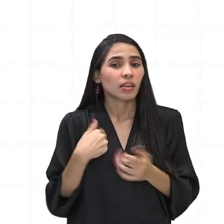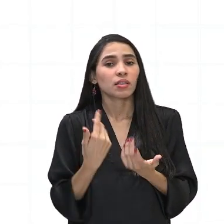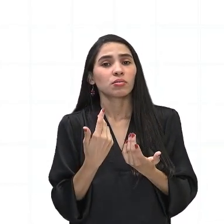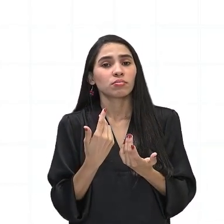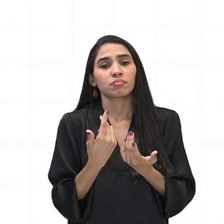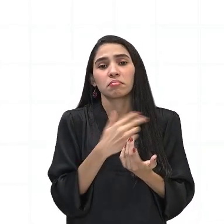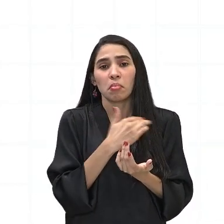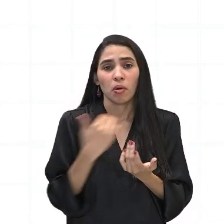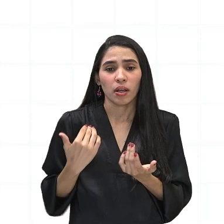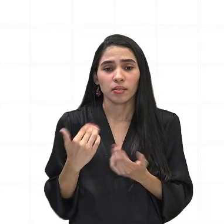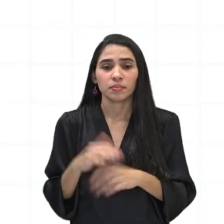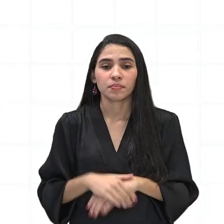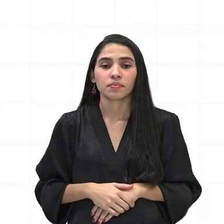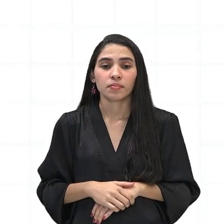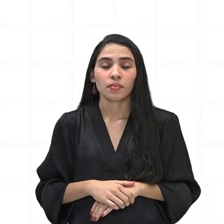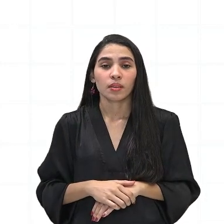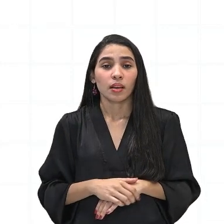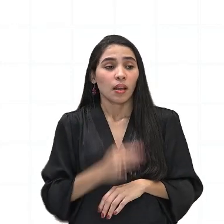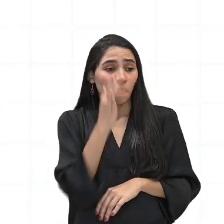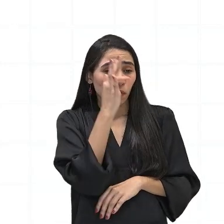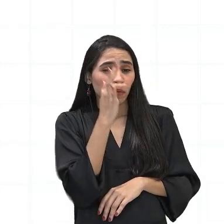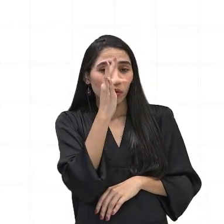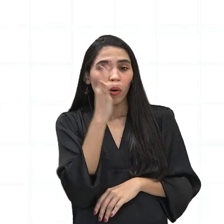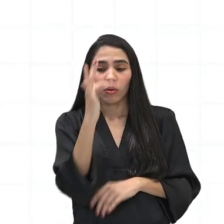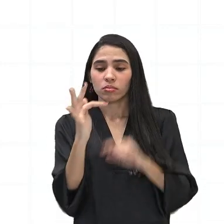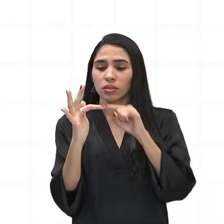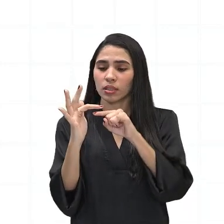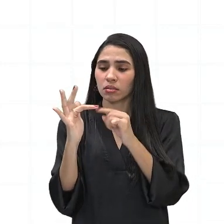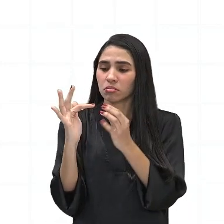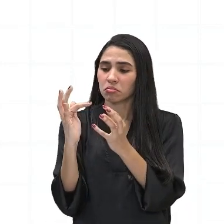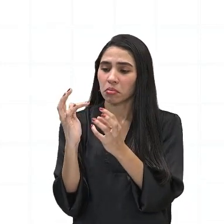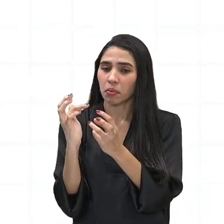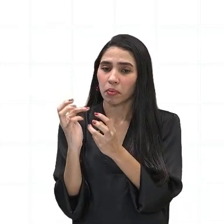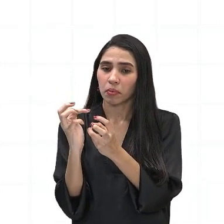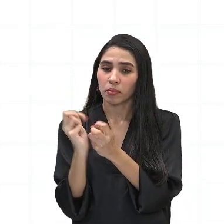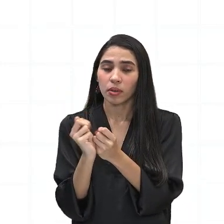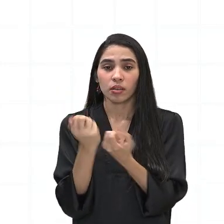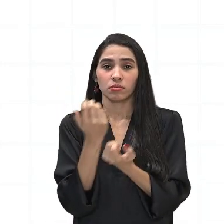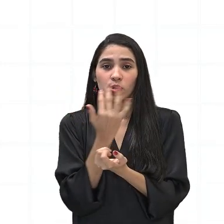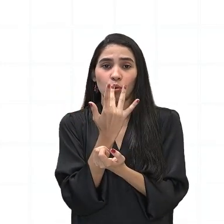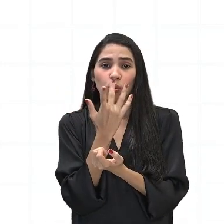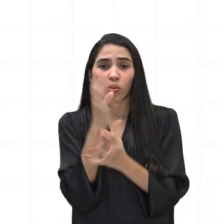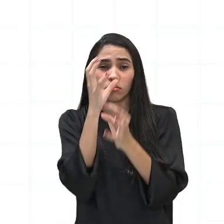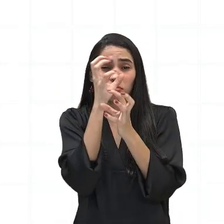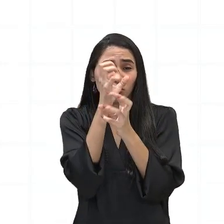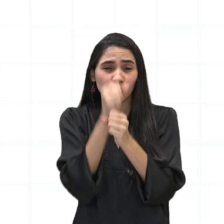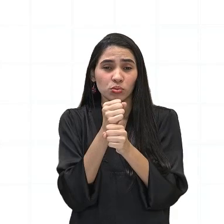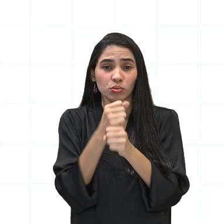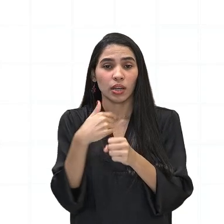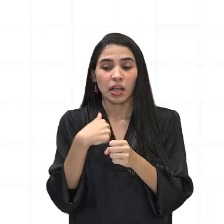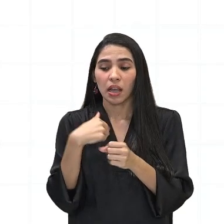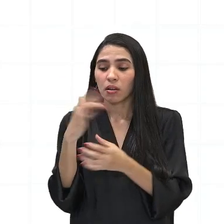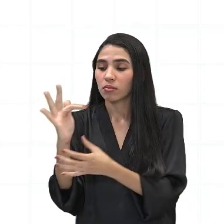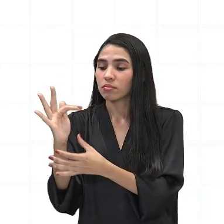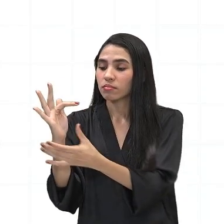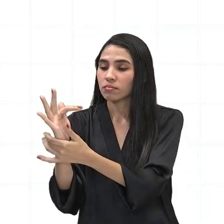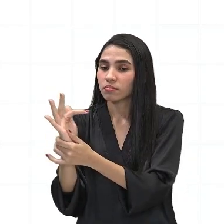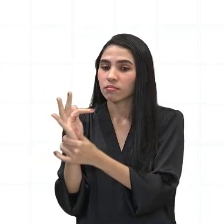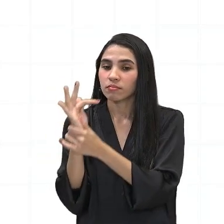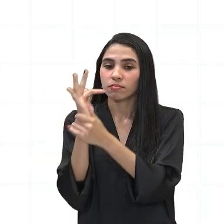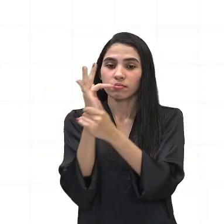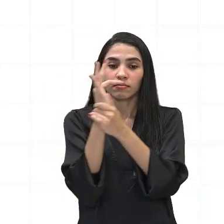ali uma mãe que leva diariamente os seus filhos para a escola. Várias mães levando os seus filhos para a escola, por exemplo,